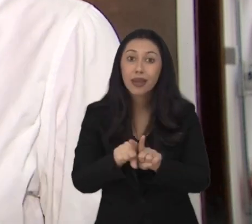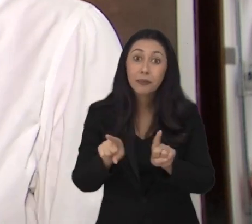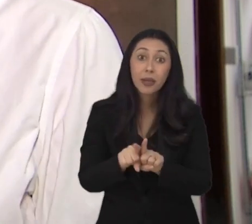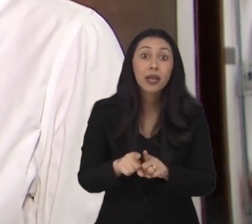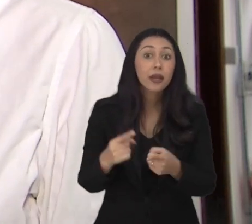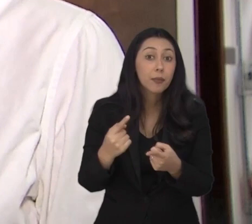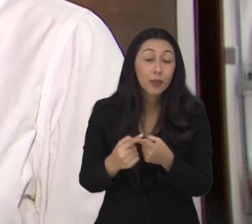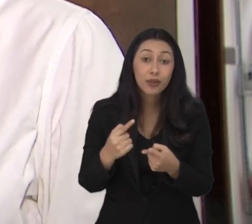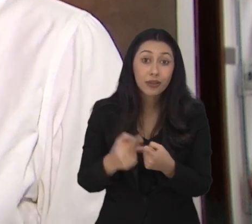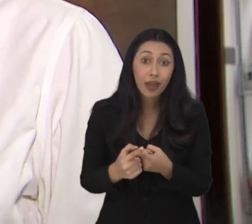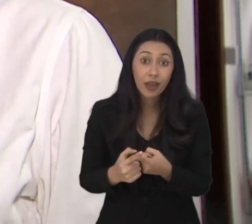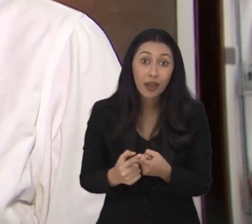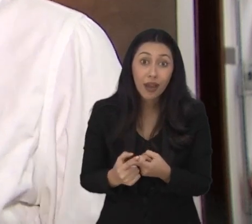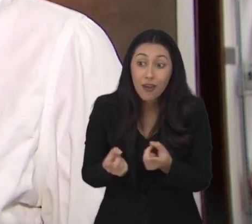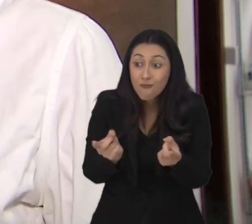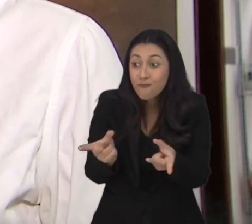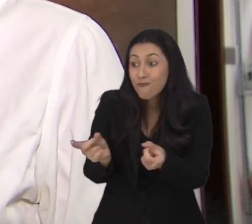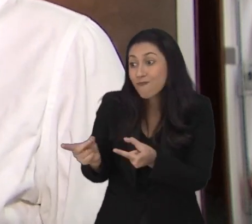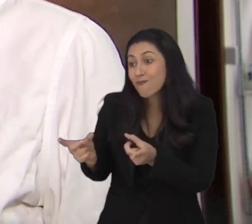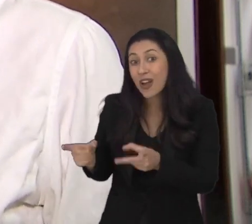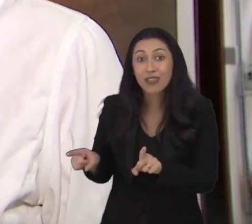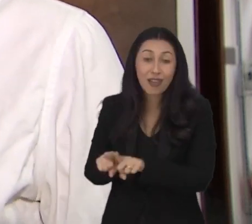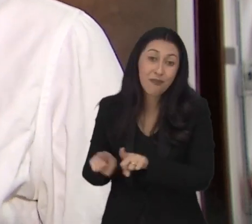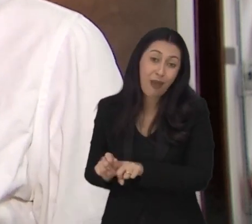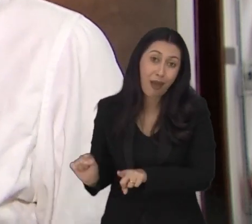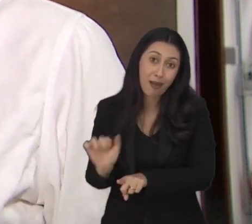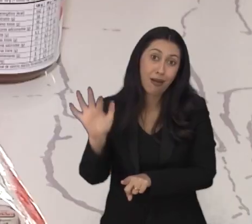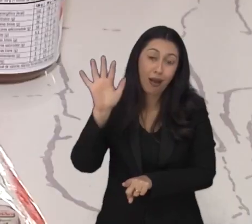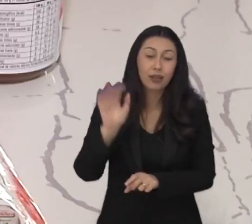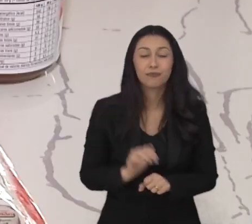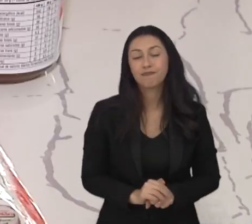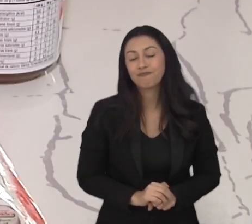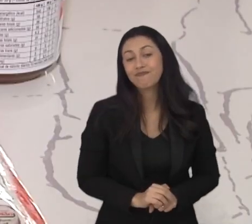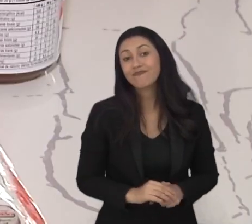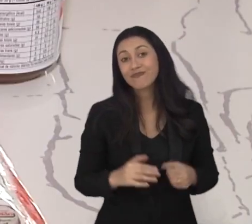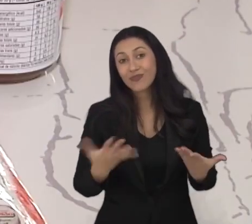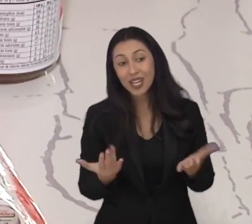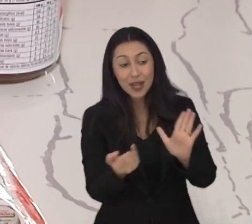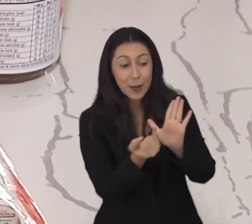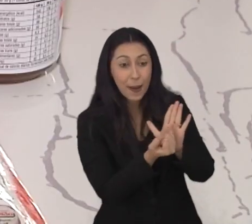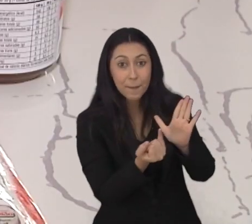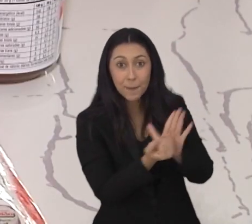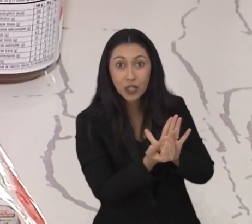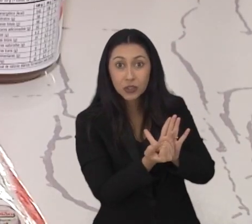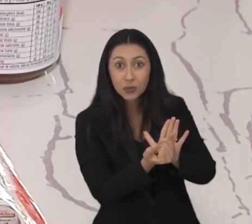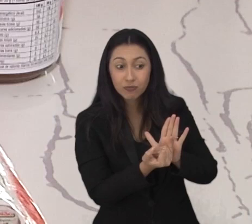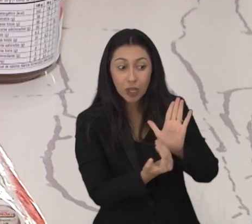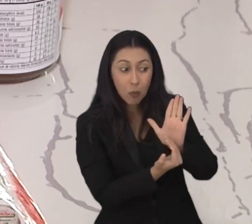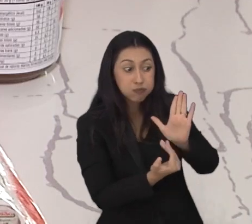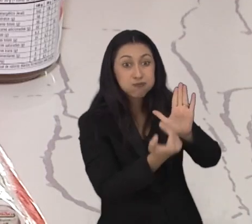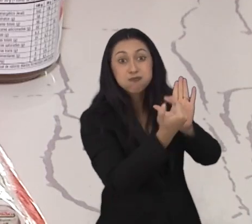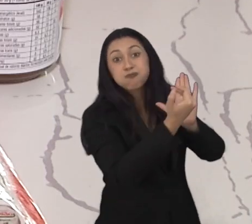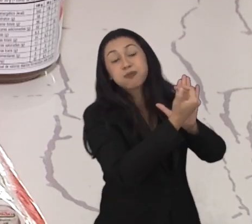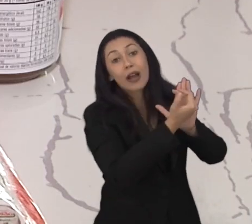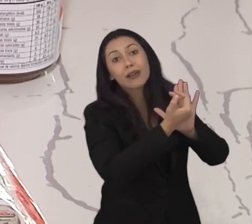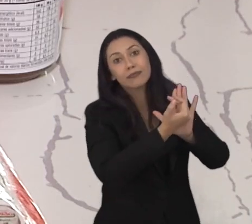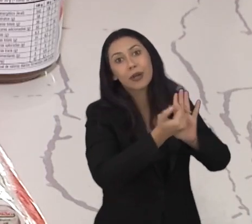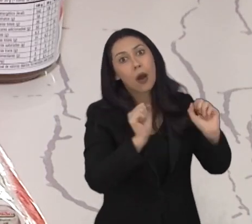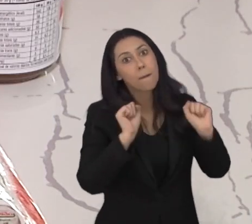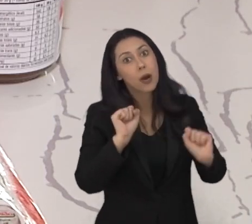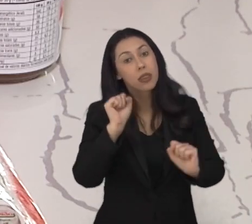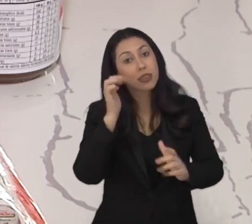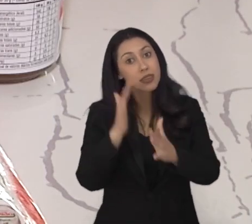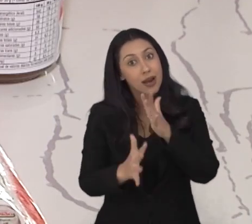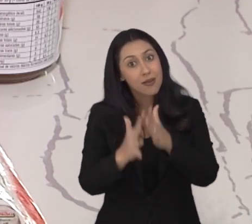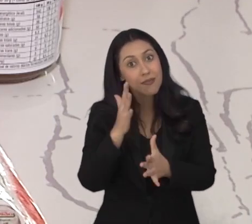gente precisa repassar, né, de alguma forma esse valor para eles. Só que uma mudança na taxação de alguns produtos pode